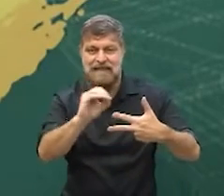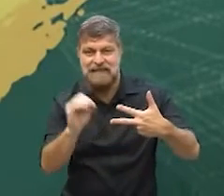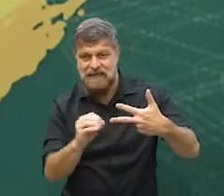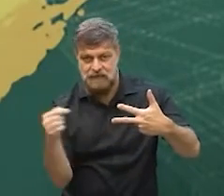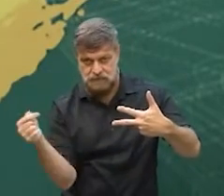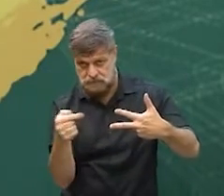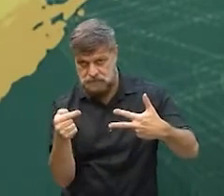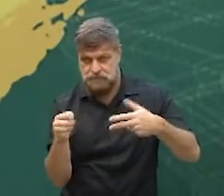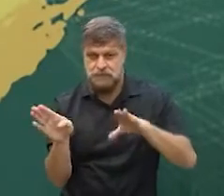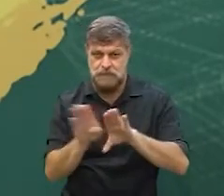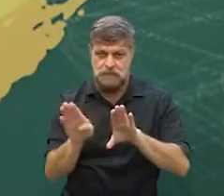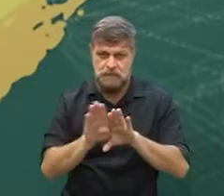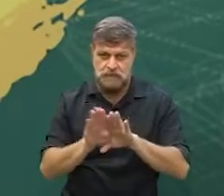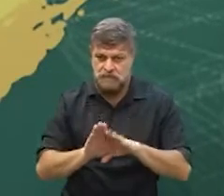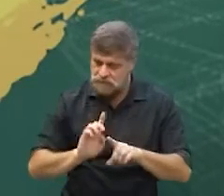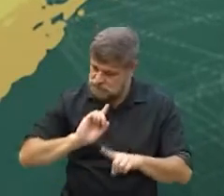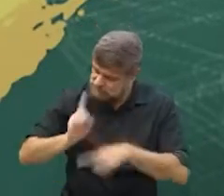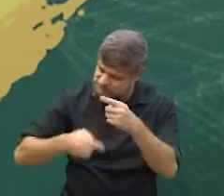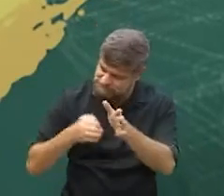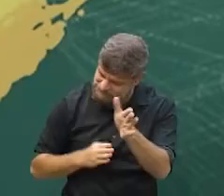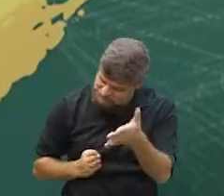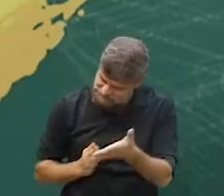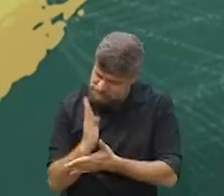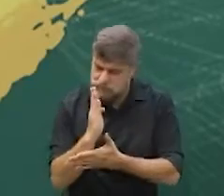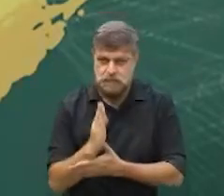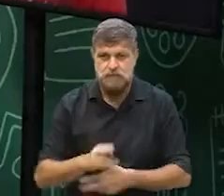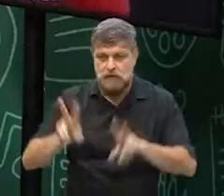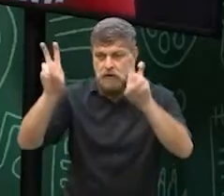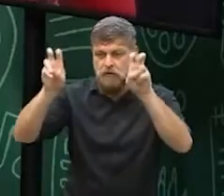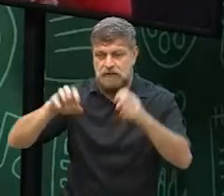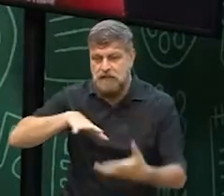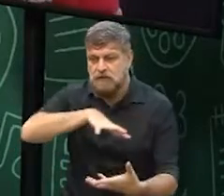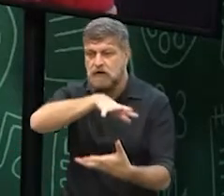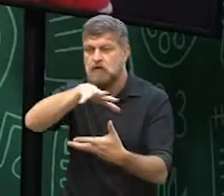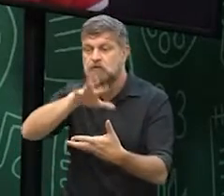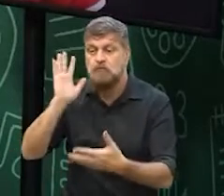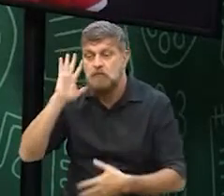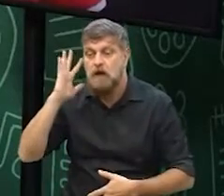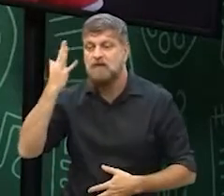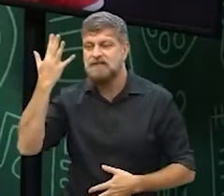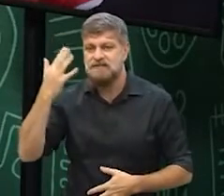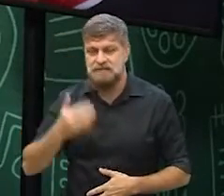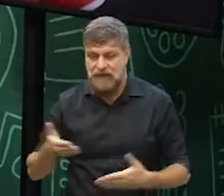Enem, e para se dar bem aí nessas questões que envolvem as atualidades.